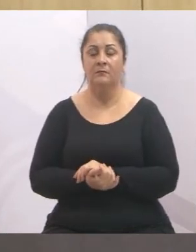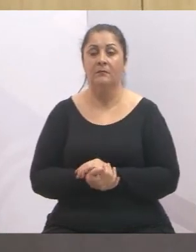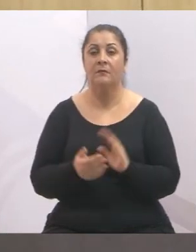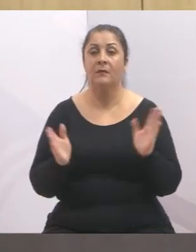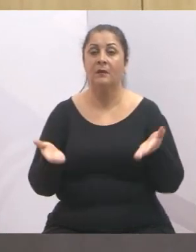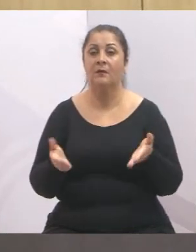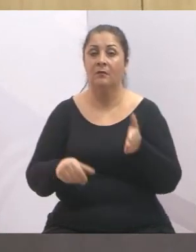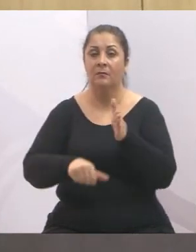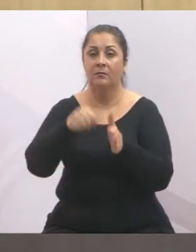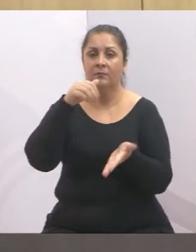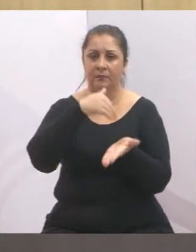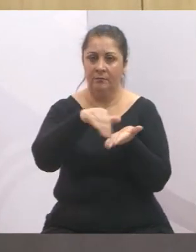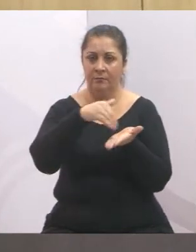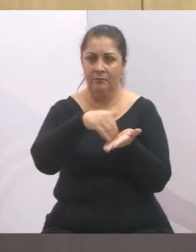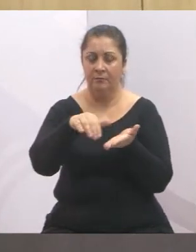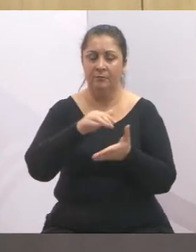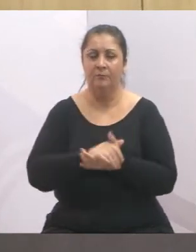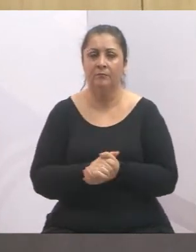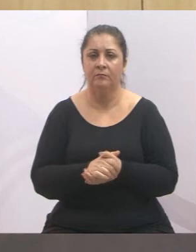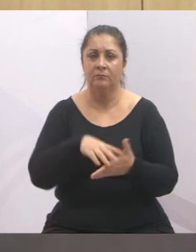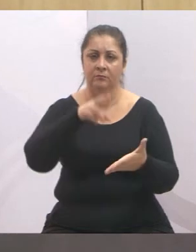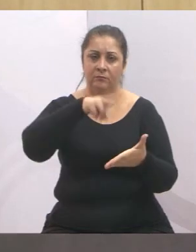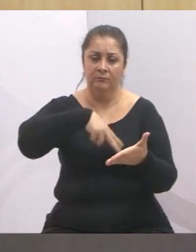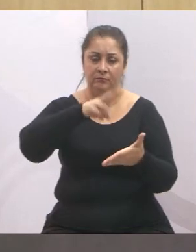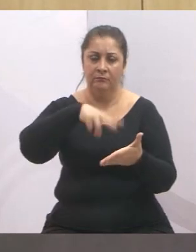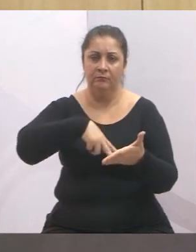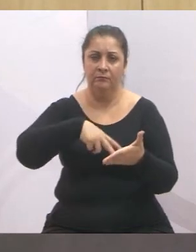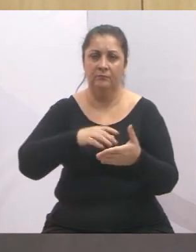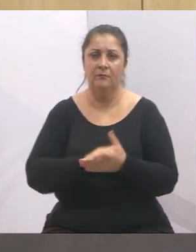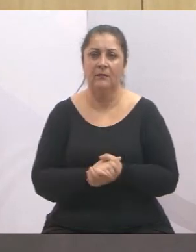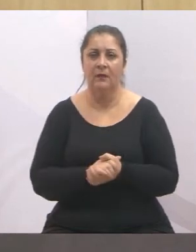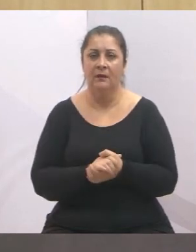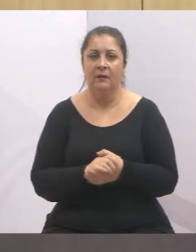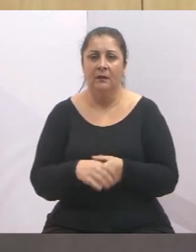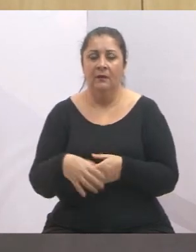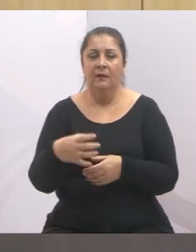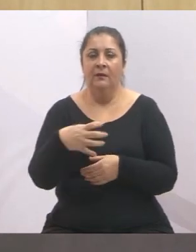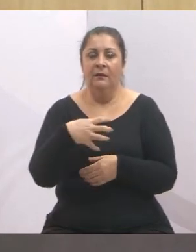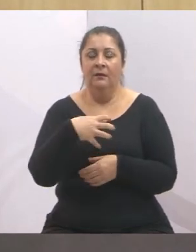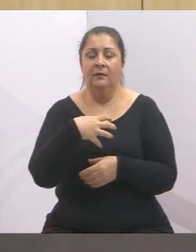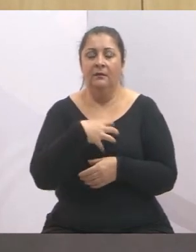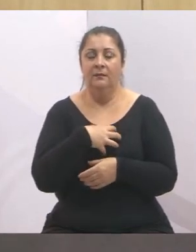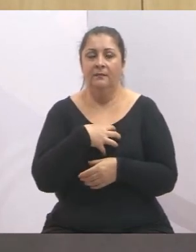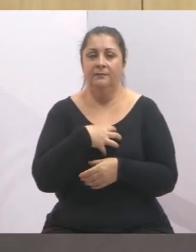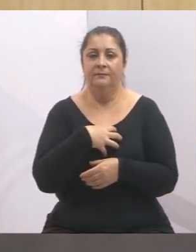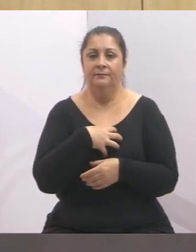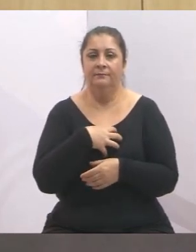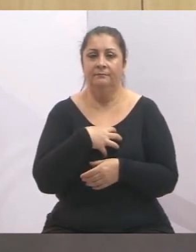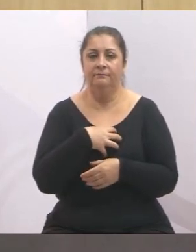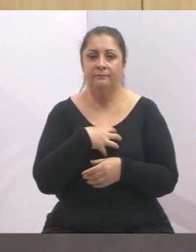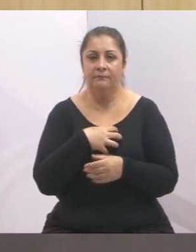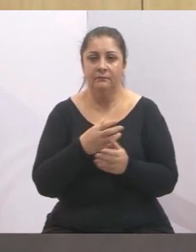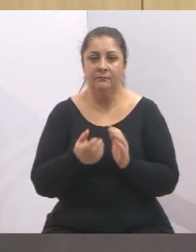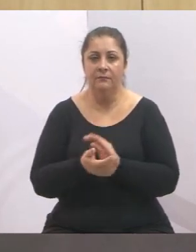Solicito ao primeiro secretário que faça a leitura dos votos de pesar apresentados pelos senhores vereadores.